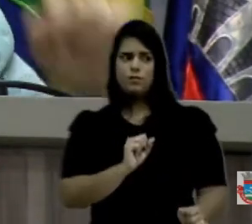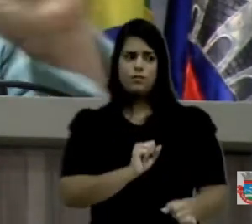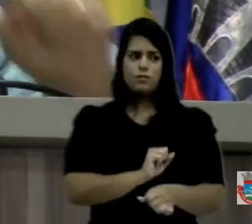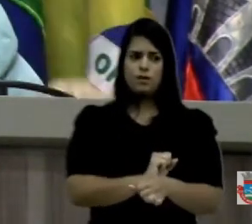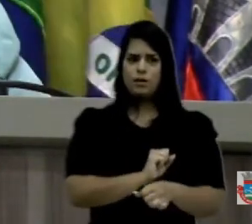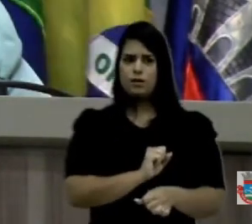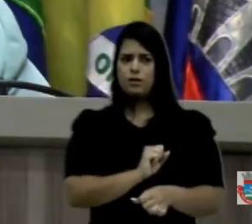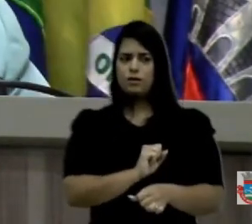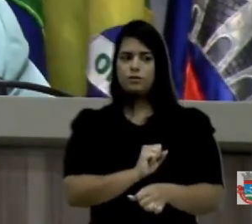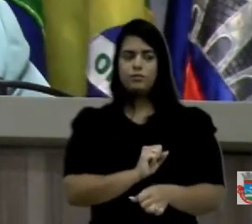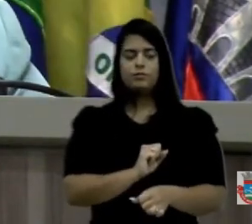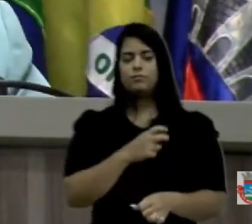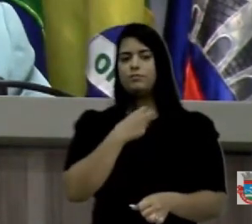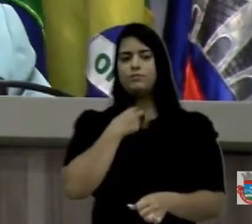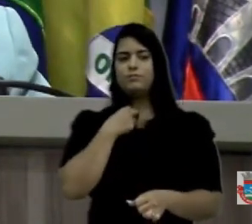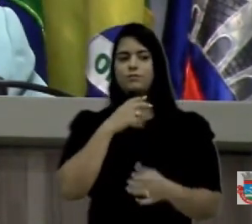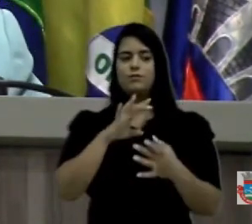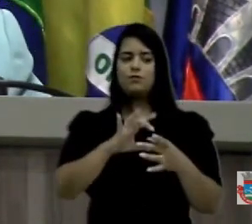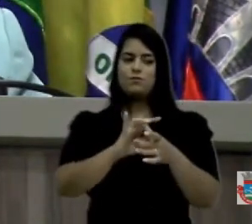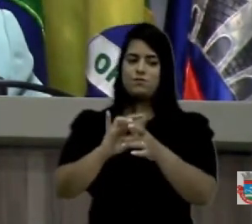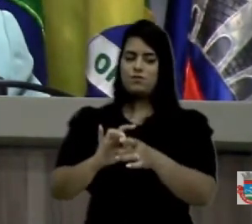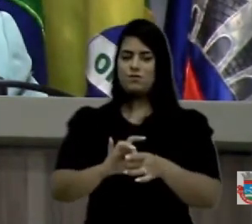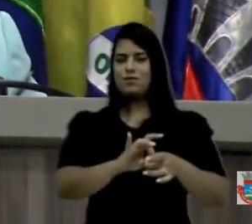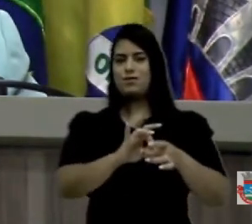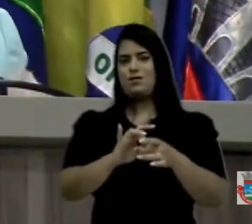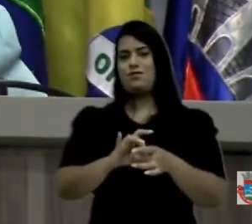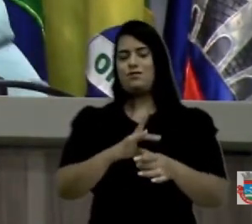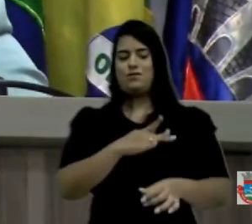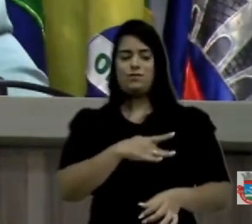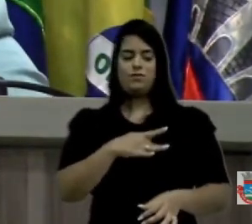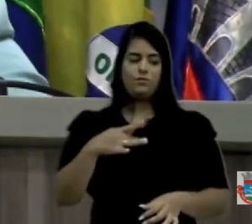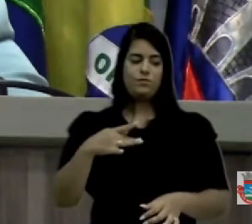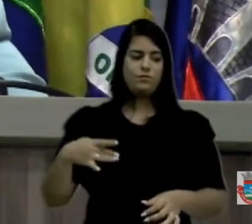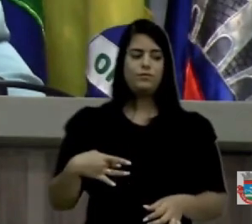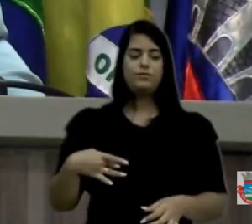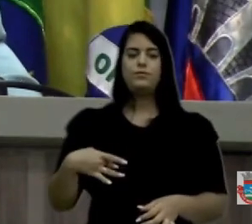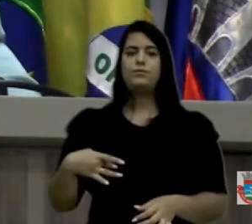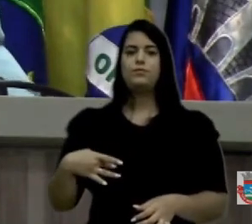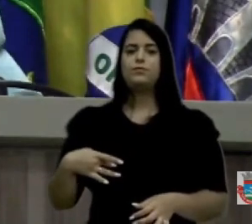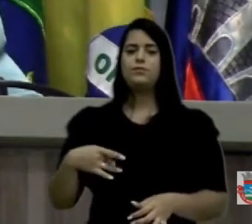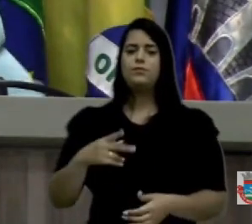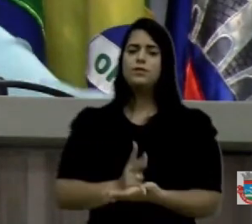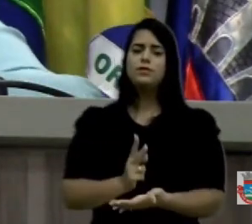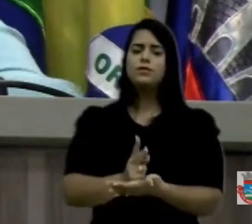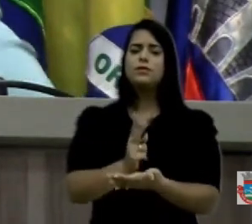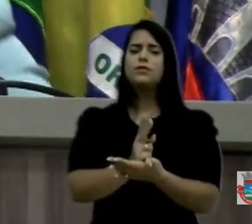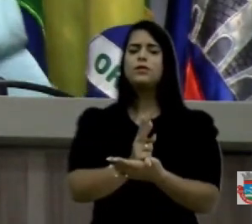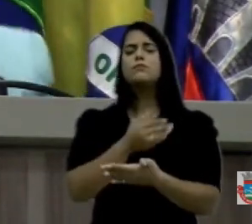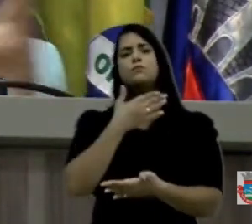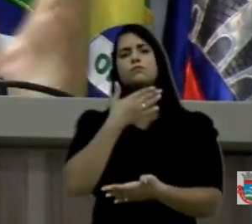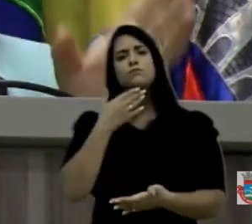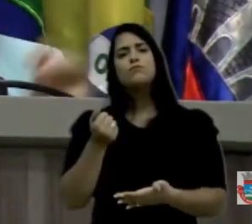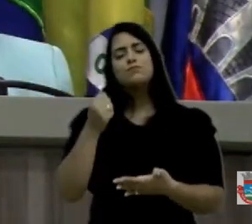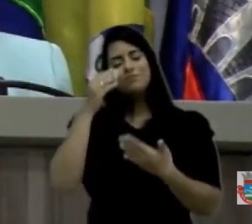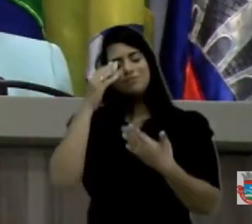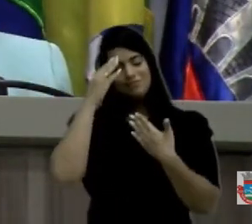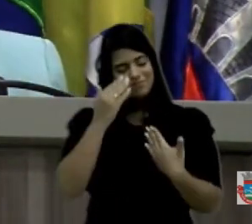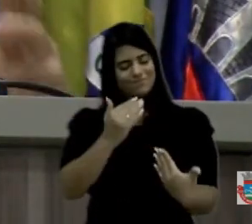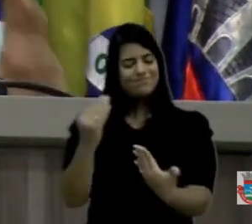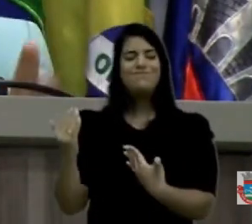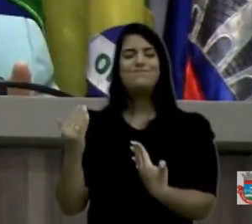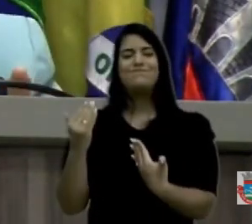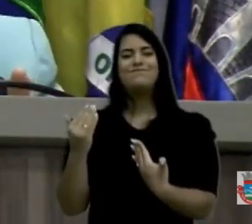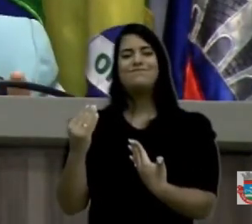luta nos unimos cada dia mais principalmente na área da saúde e sempre procurando fazer o melhor meu muito obrigado a